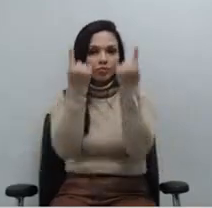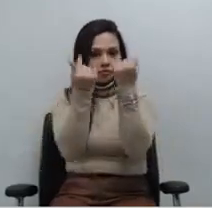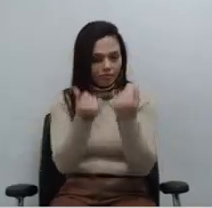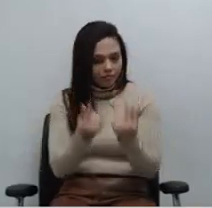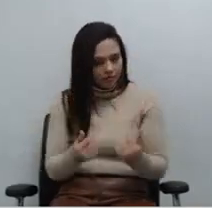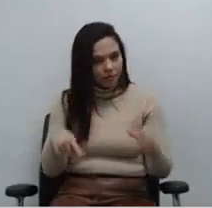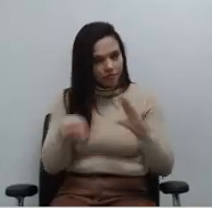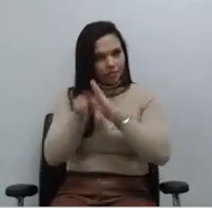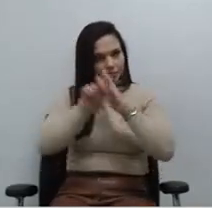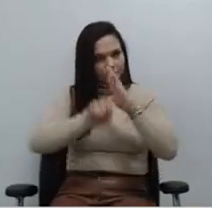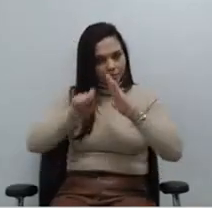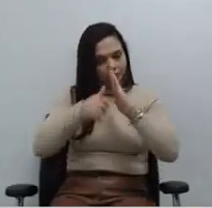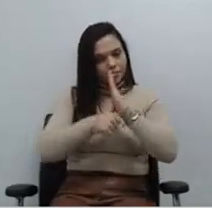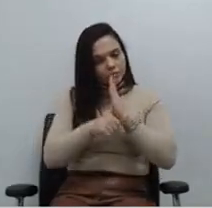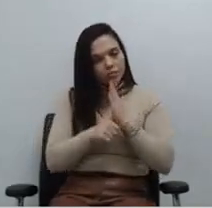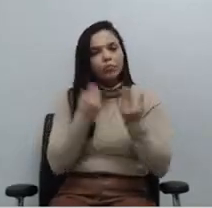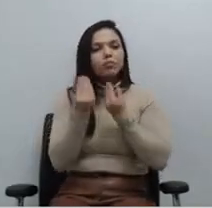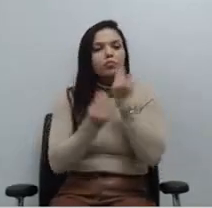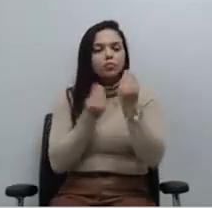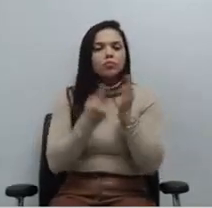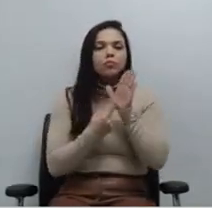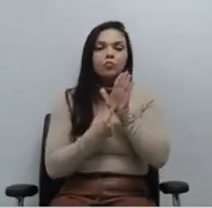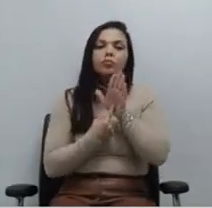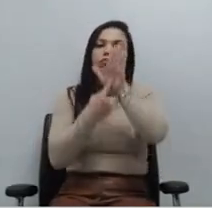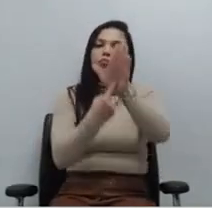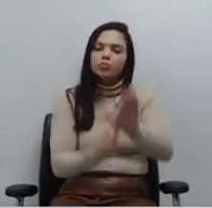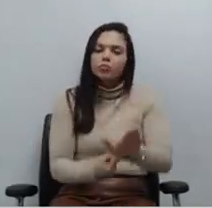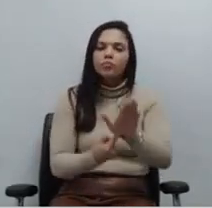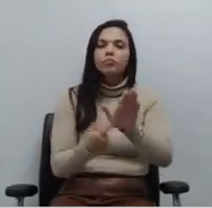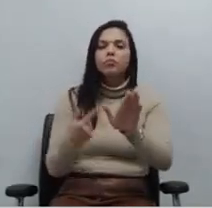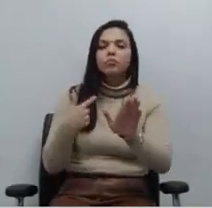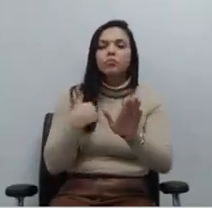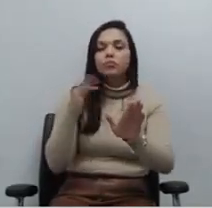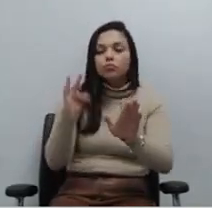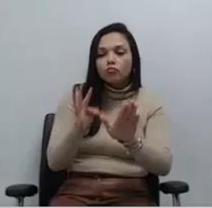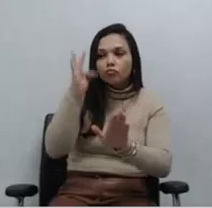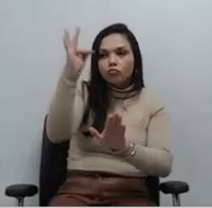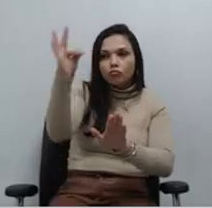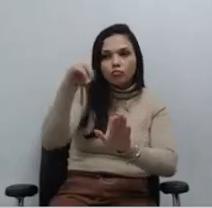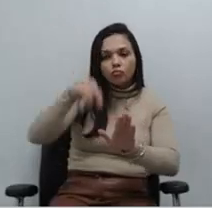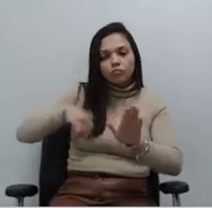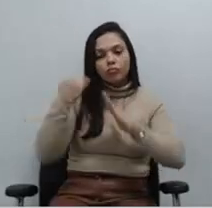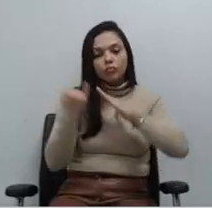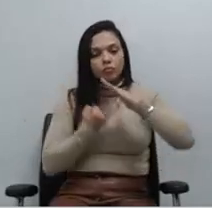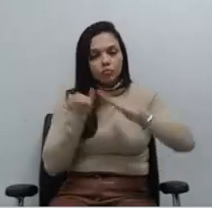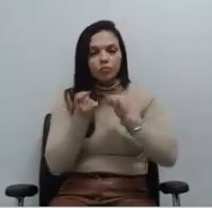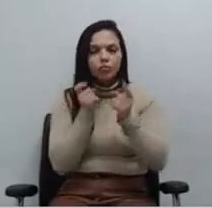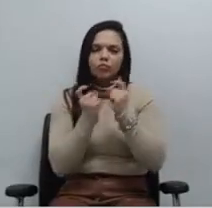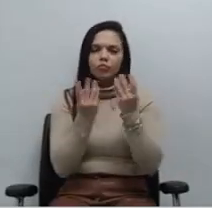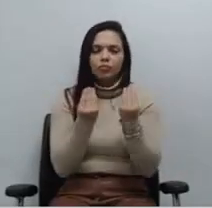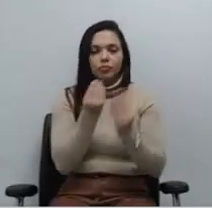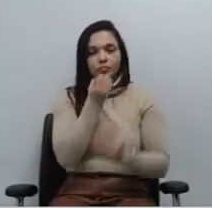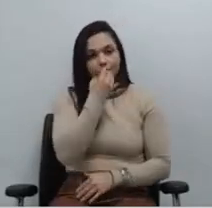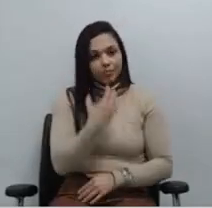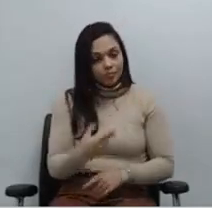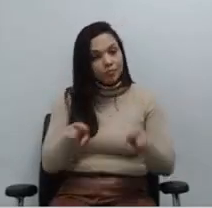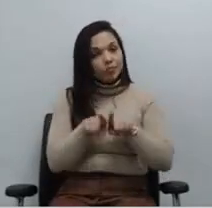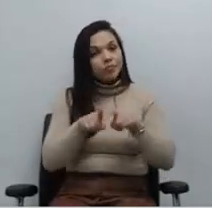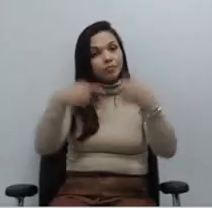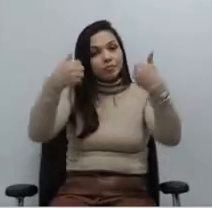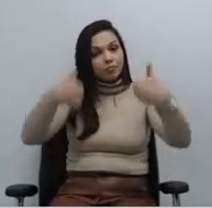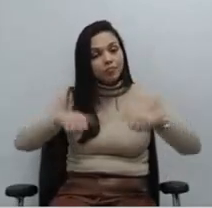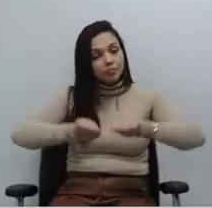trazer o panorama da instituição, debater as pautas conjuntas, acho que foi uma reunião muito boa. Também esclarecer os colegas com